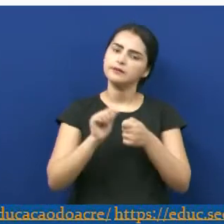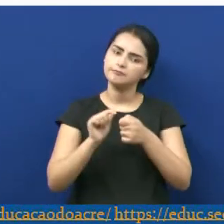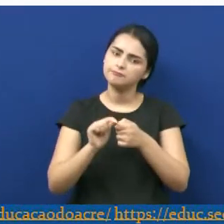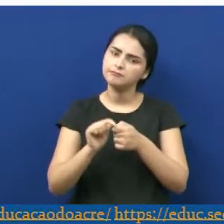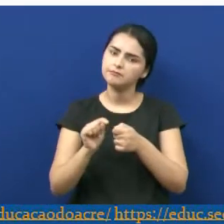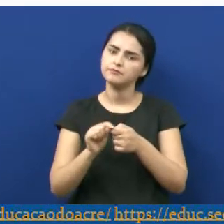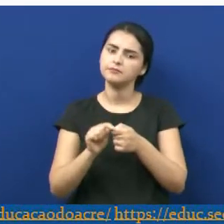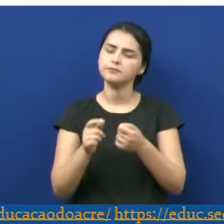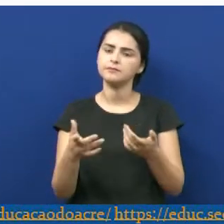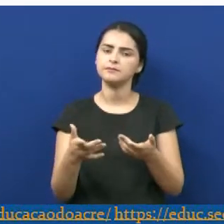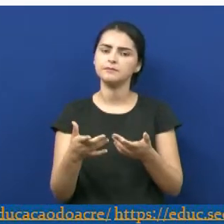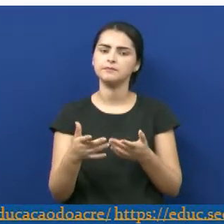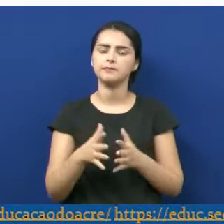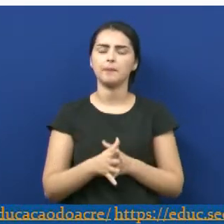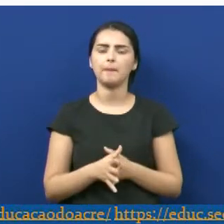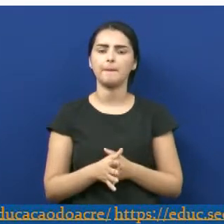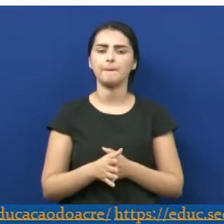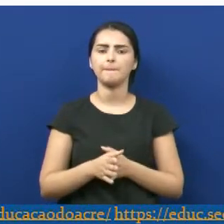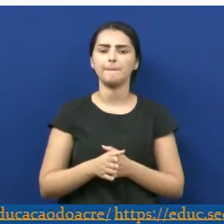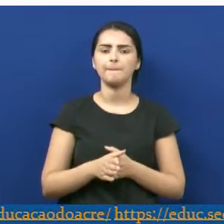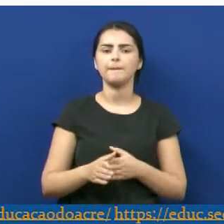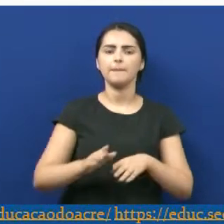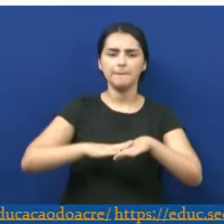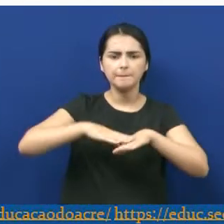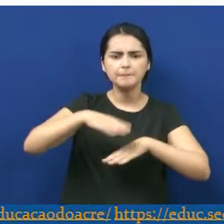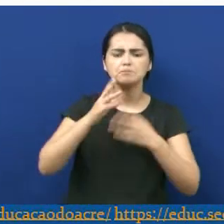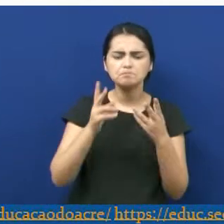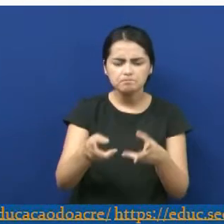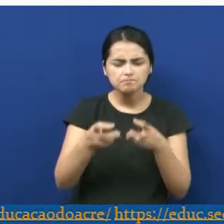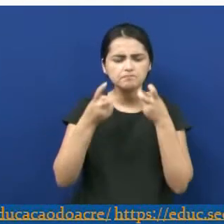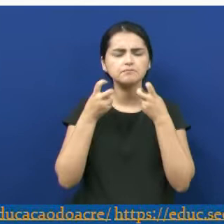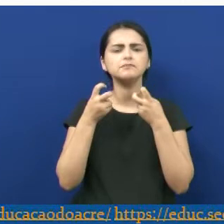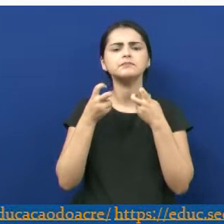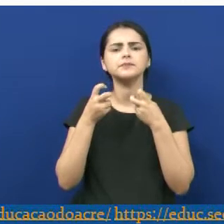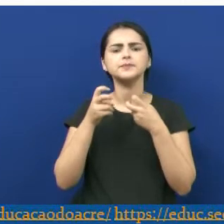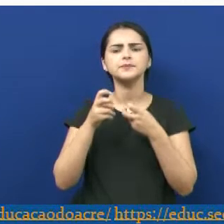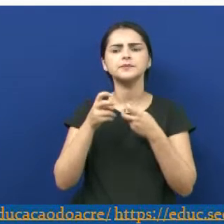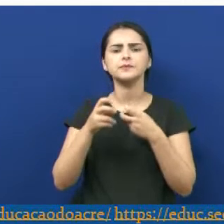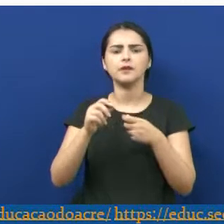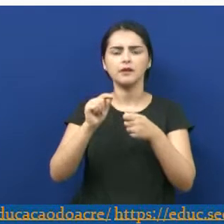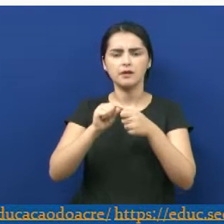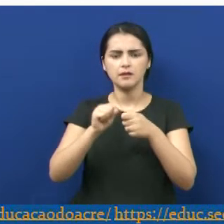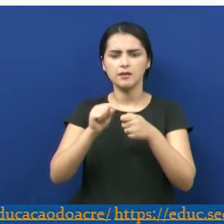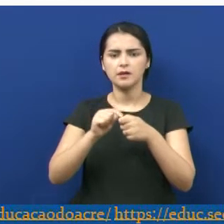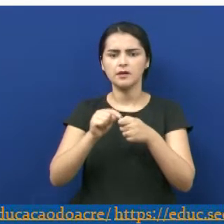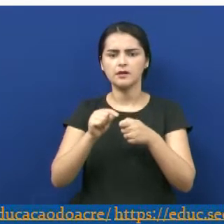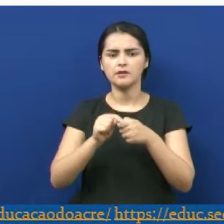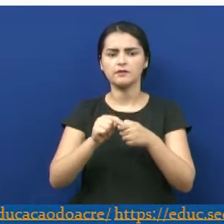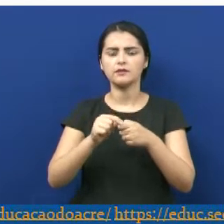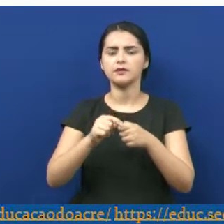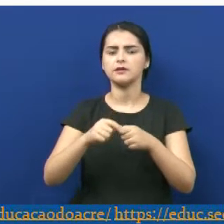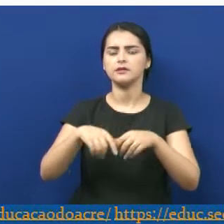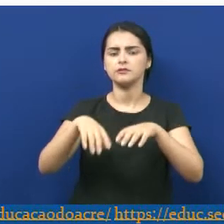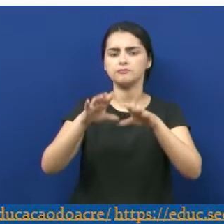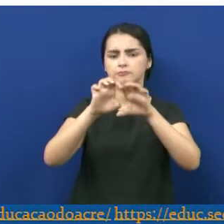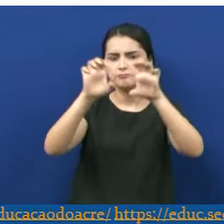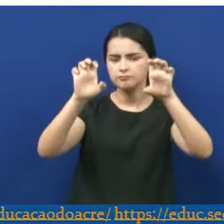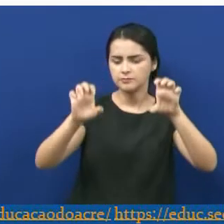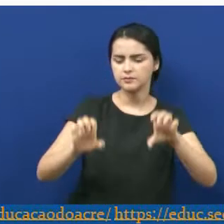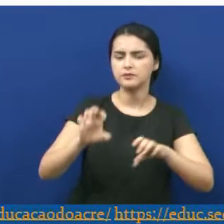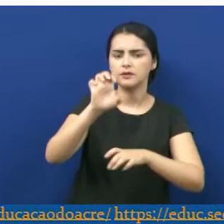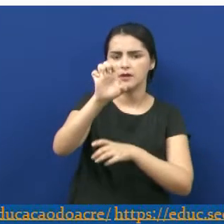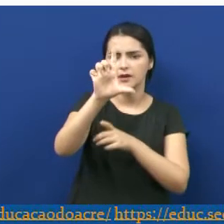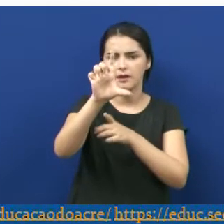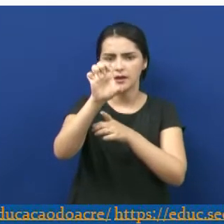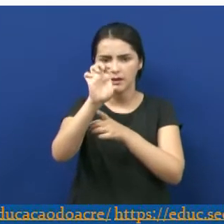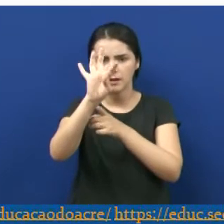dissolvido. Entre essas peculiaridades, a que mais se destaca é a formação de soluções eletrolíticas. Nós